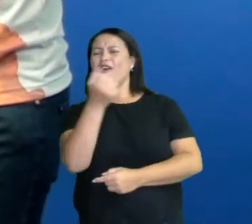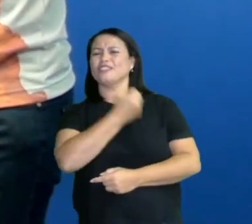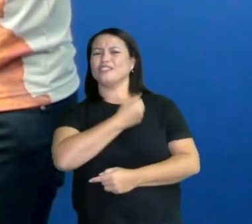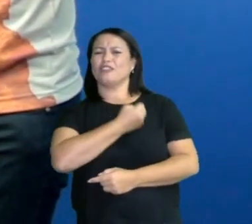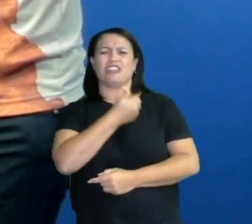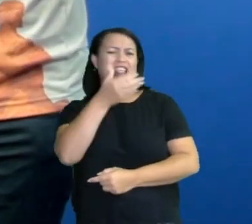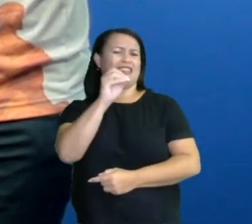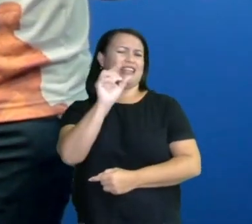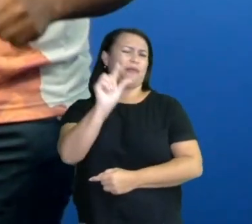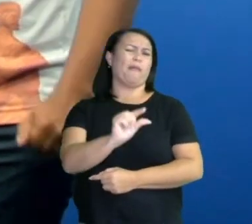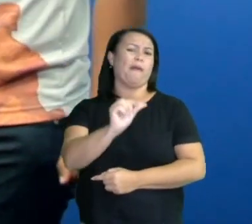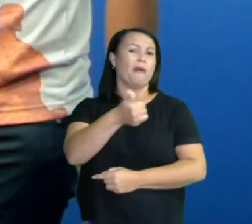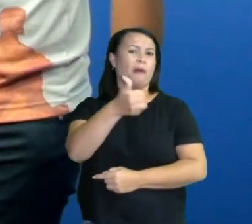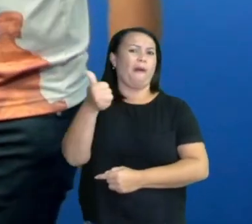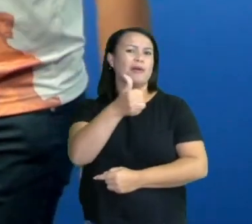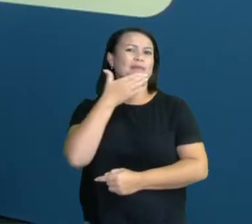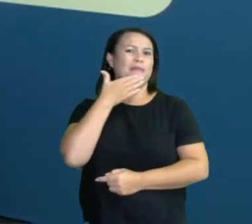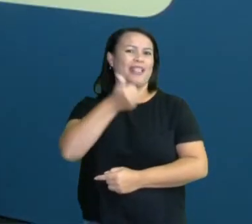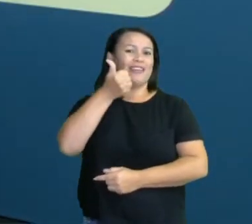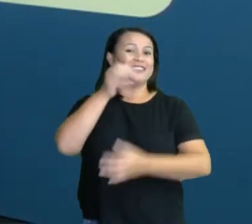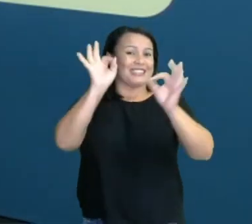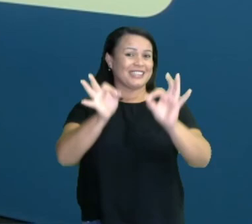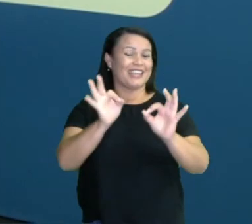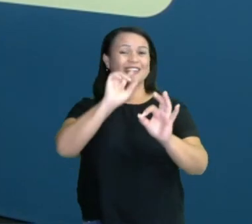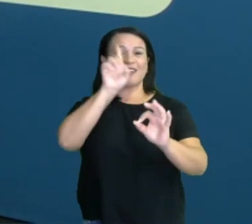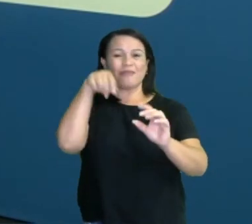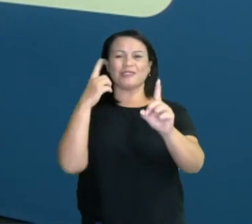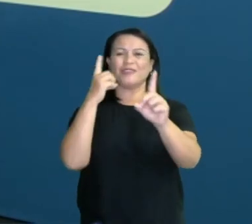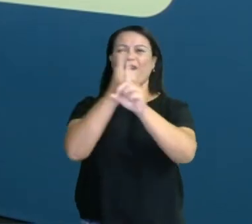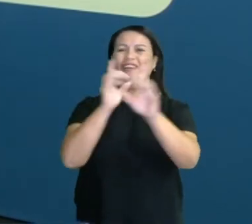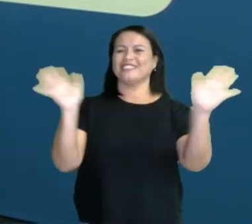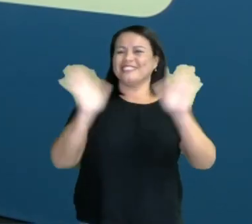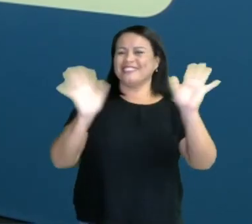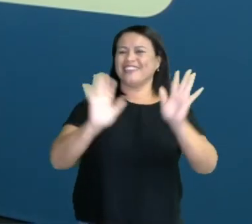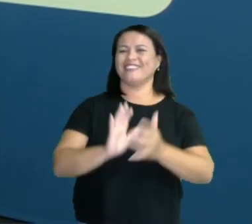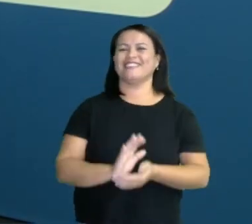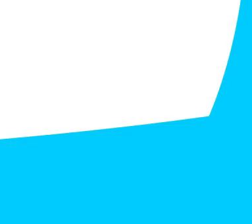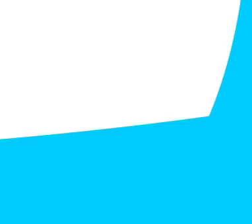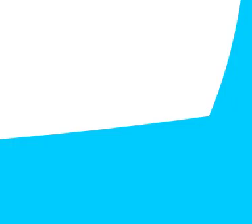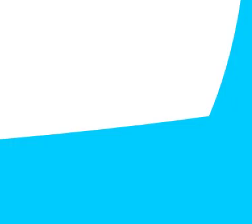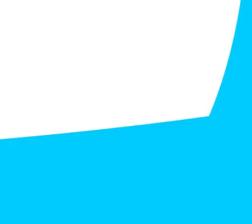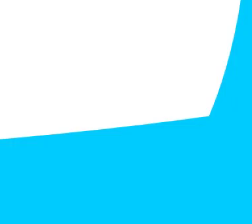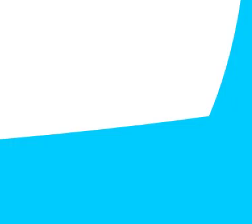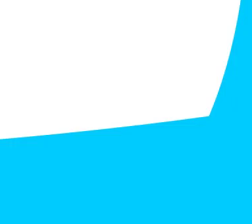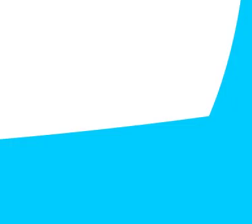porque 10 é pouco para você, tá certo? Até o próximo encontro, gente. Tchau, tchau.